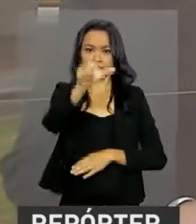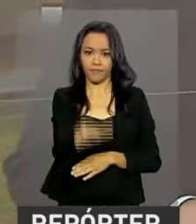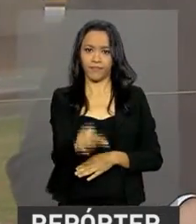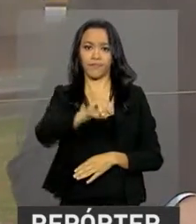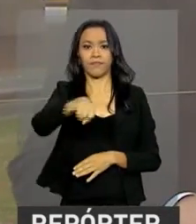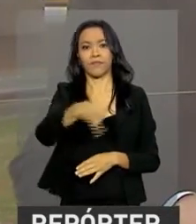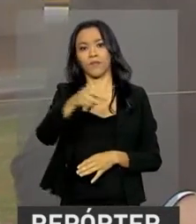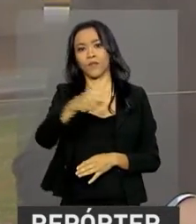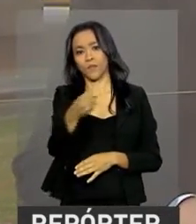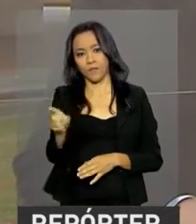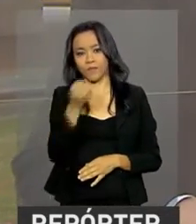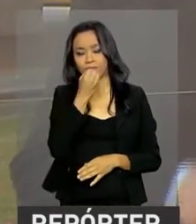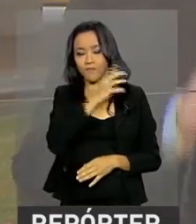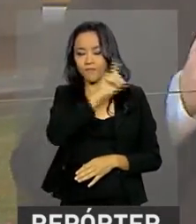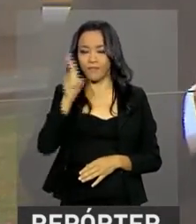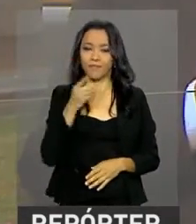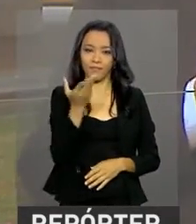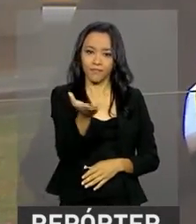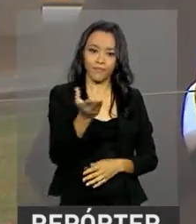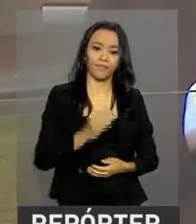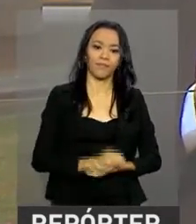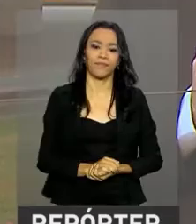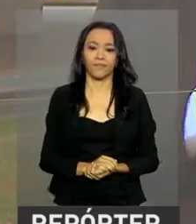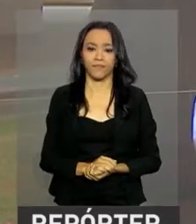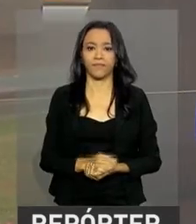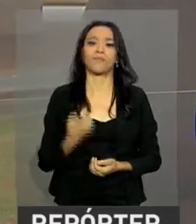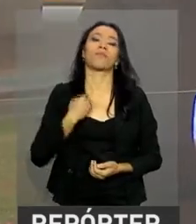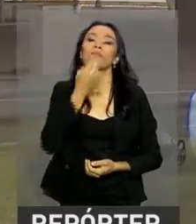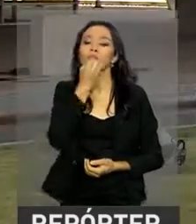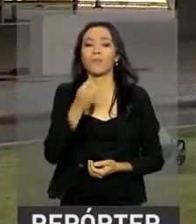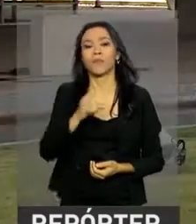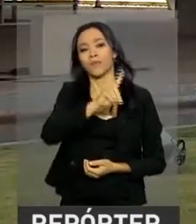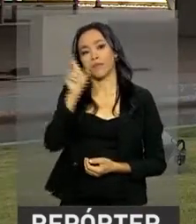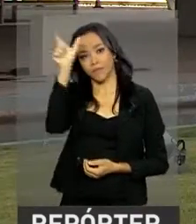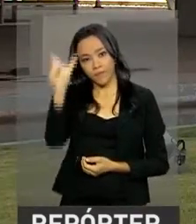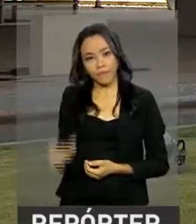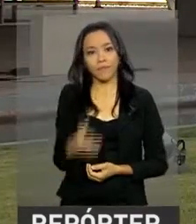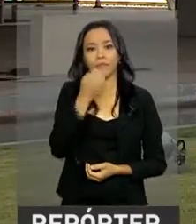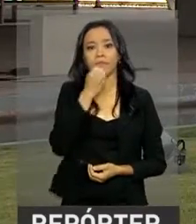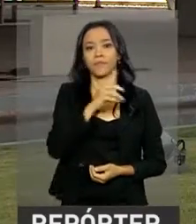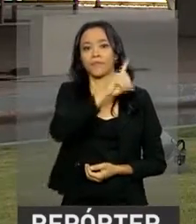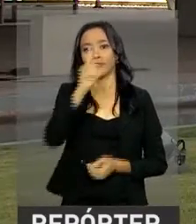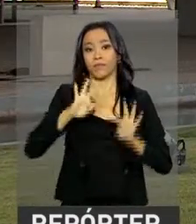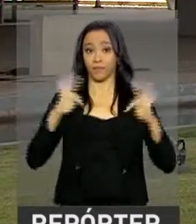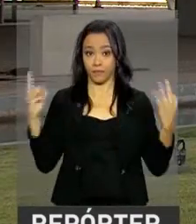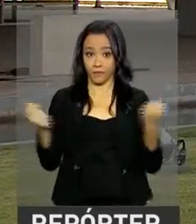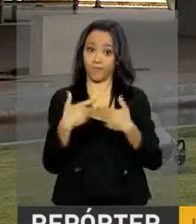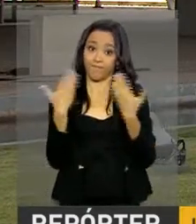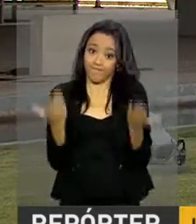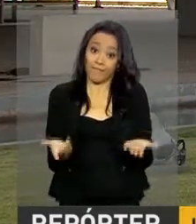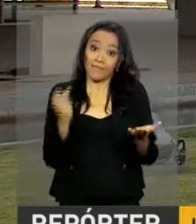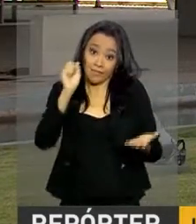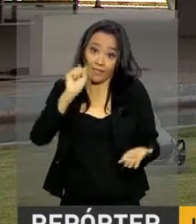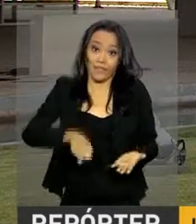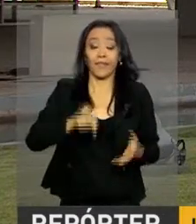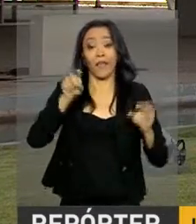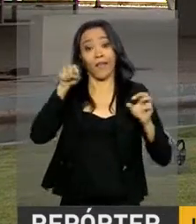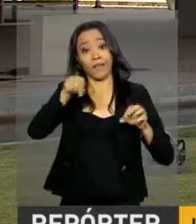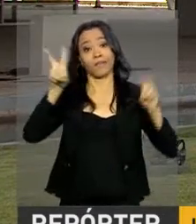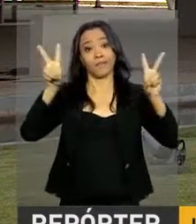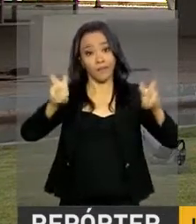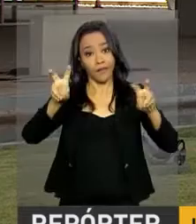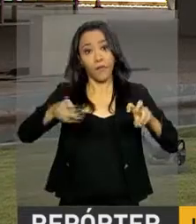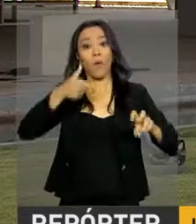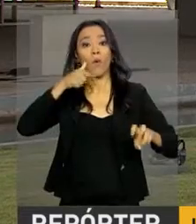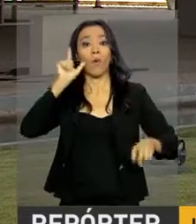Pedro, bom dia para você. Oi, Leandro, bom dia para você também, bom dia a todos. Exatamente isso, esse tema foi tratado então ontem numa